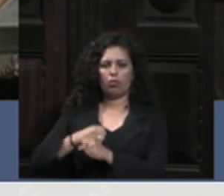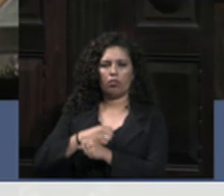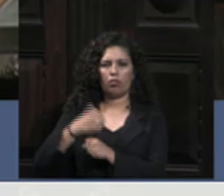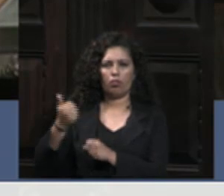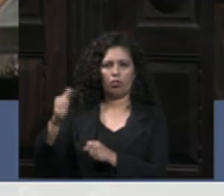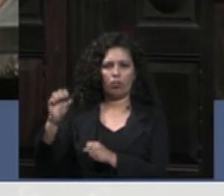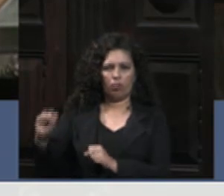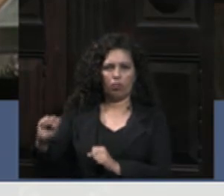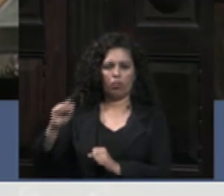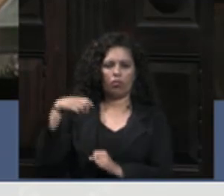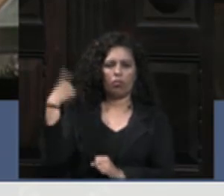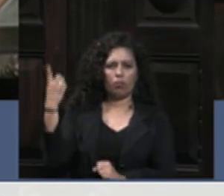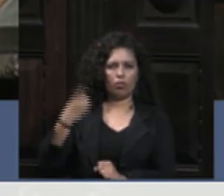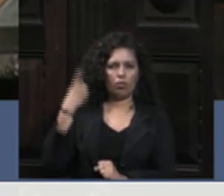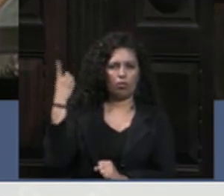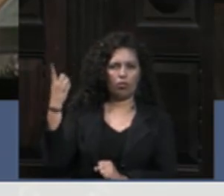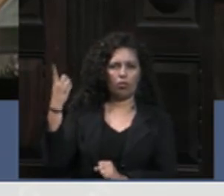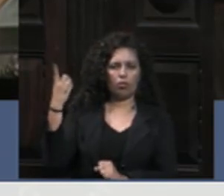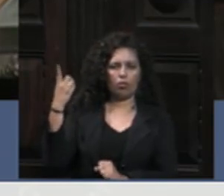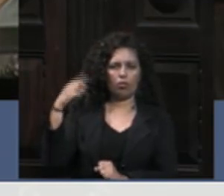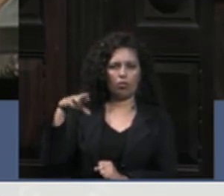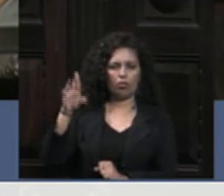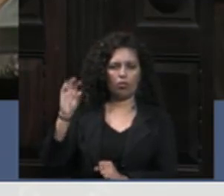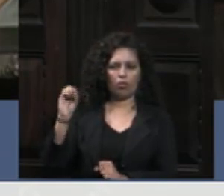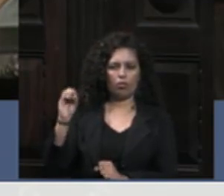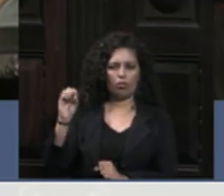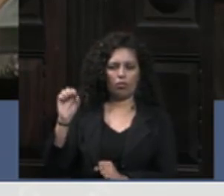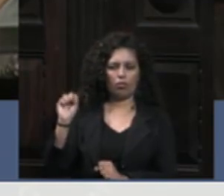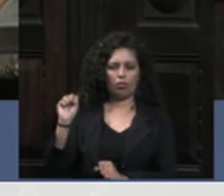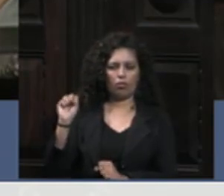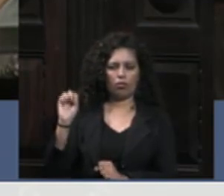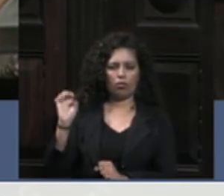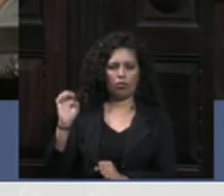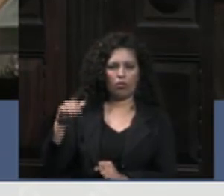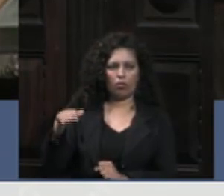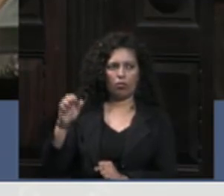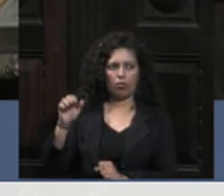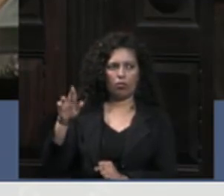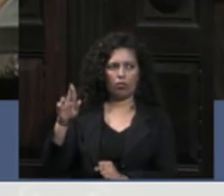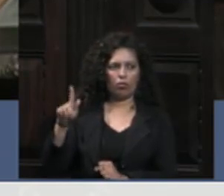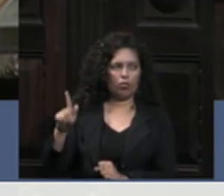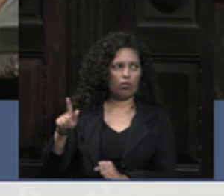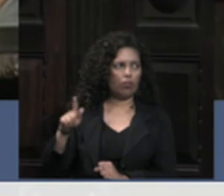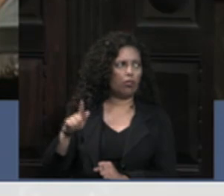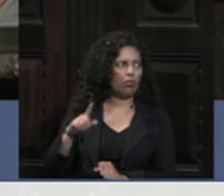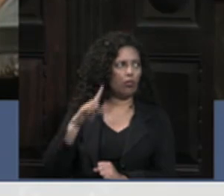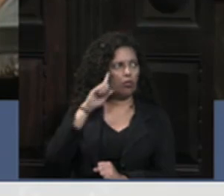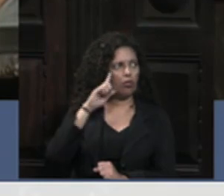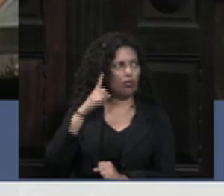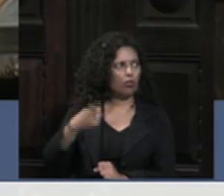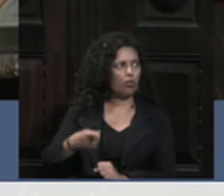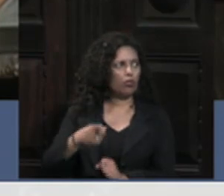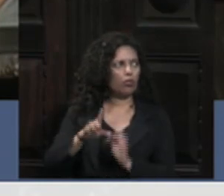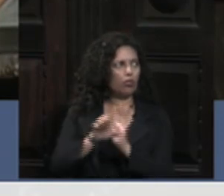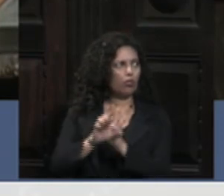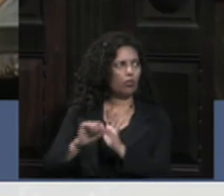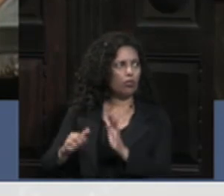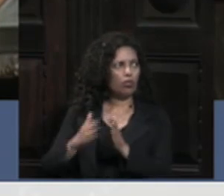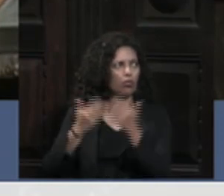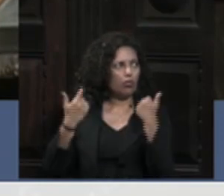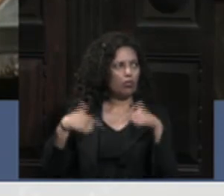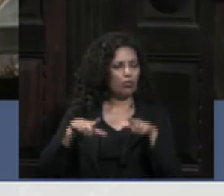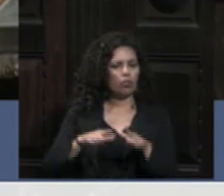799/2018, de autoria do deputado Rosenberg Reis. Indicação legislativa